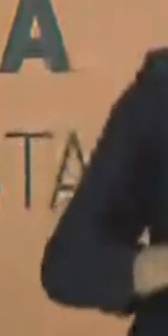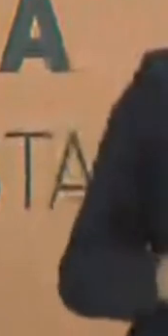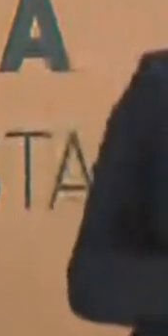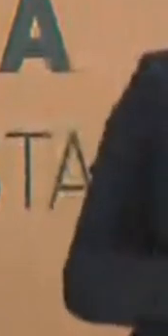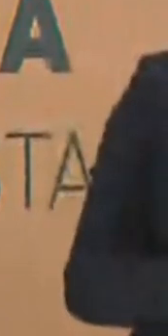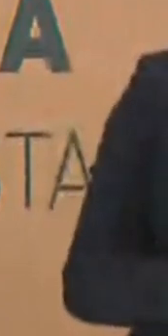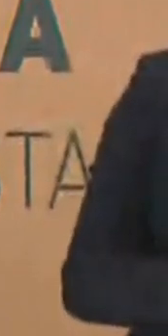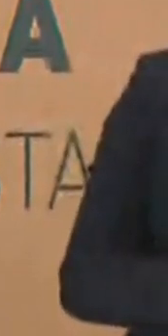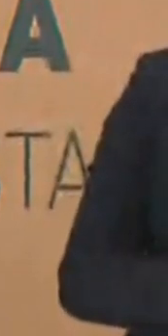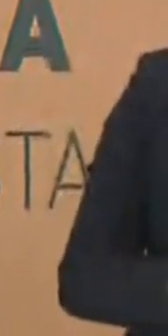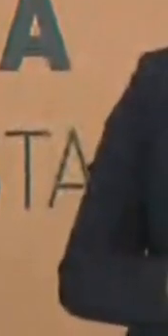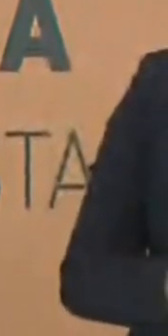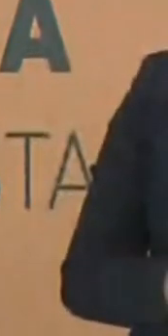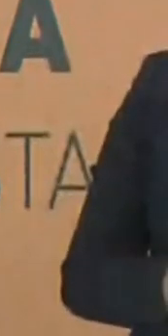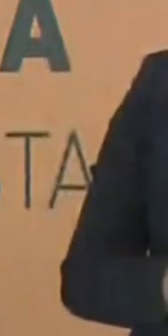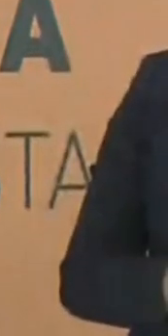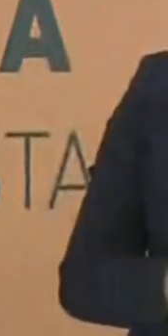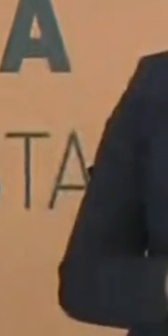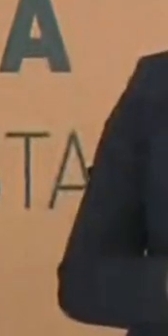E que